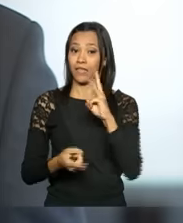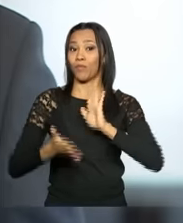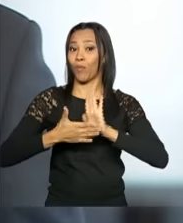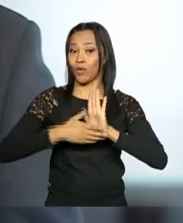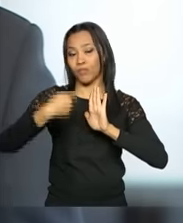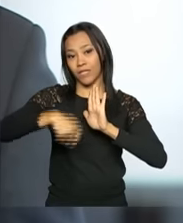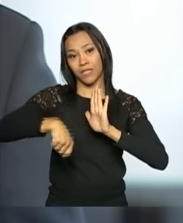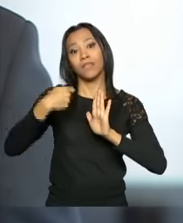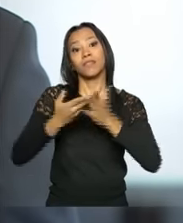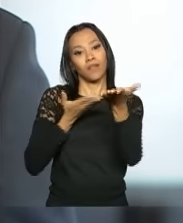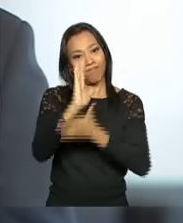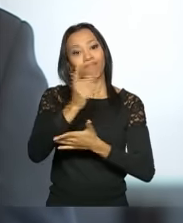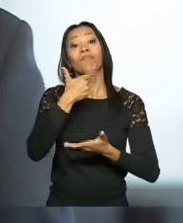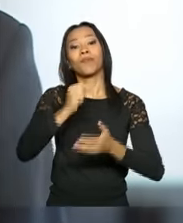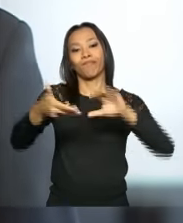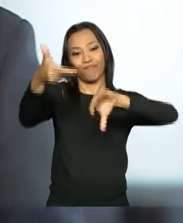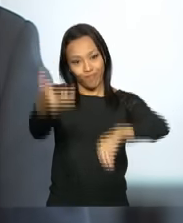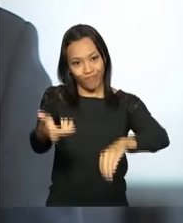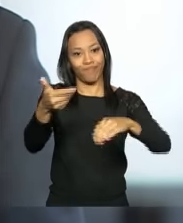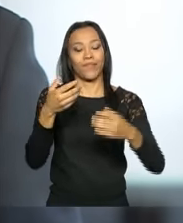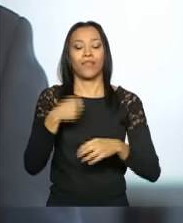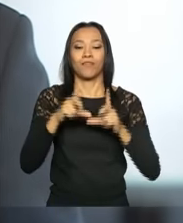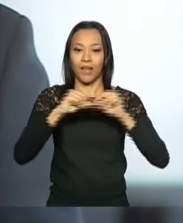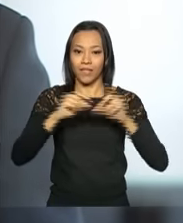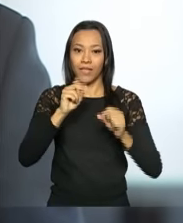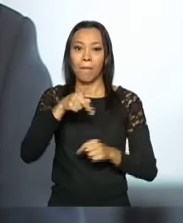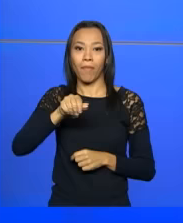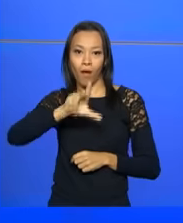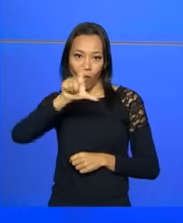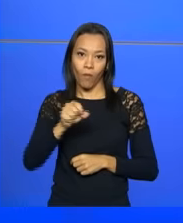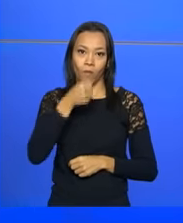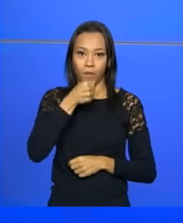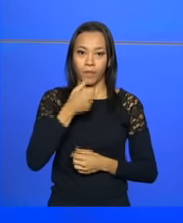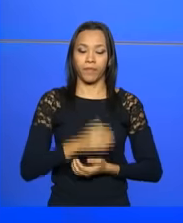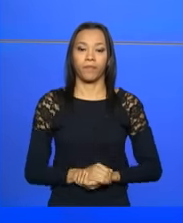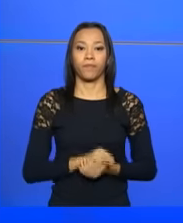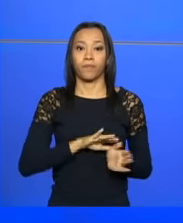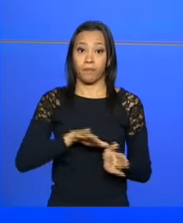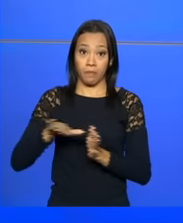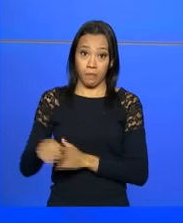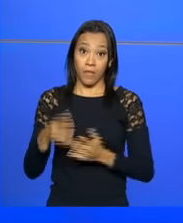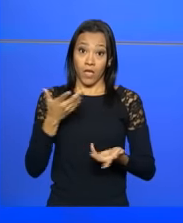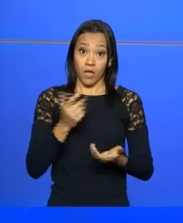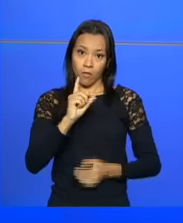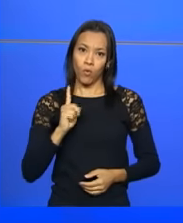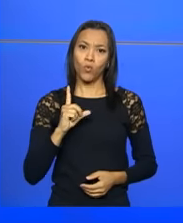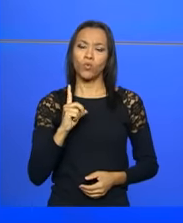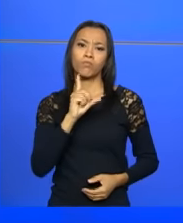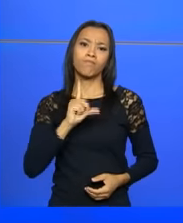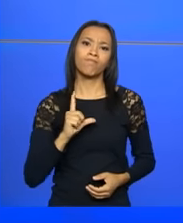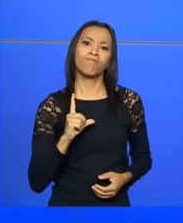aprovadas pelo congresso nacional de brasí Paulo o tiro esportiv esportivo